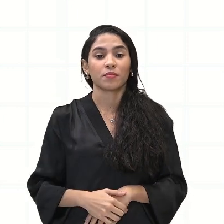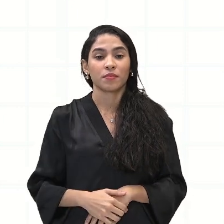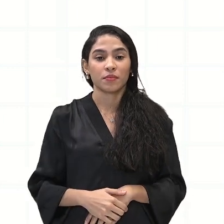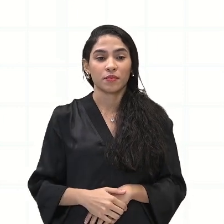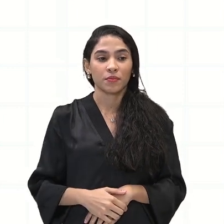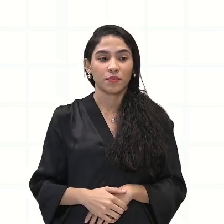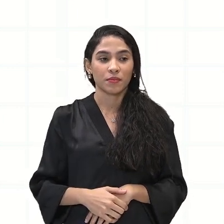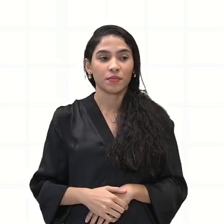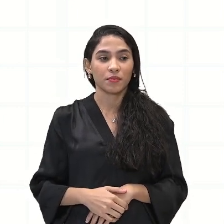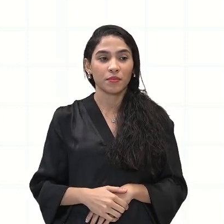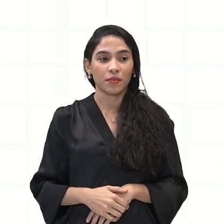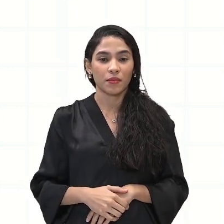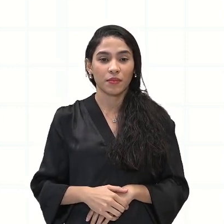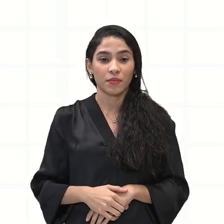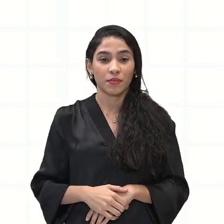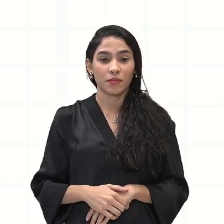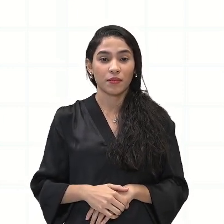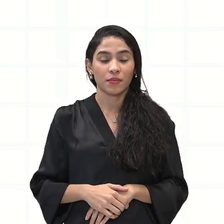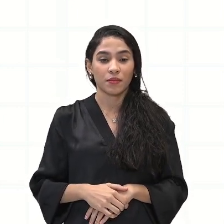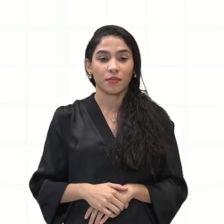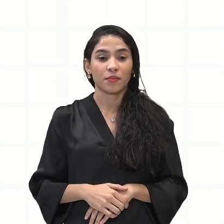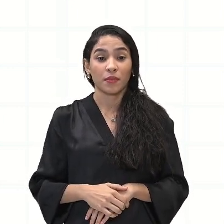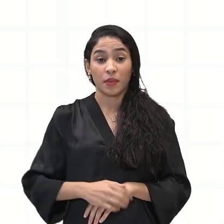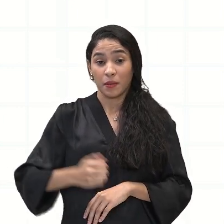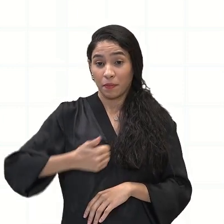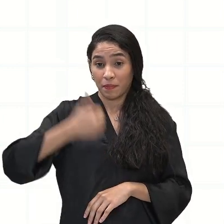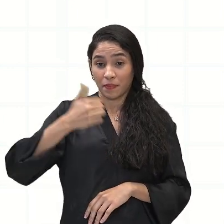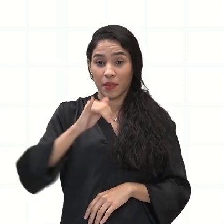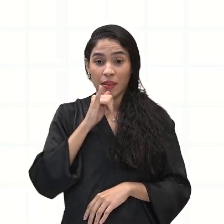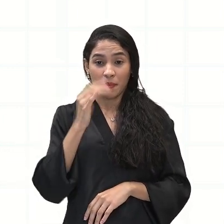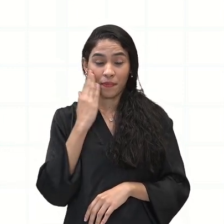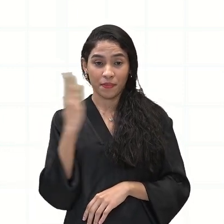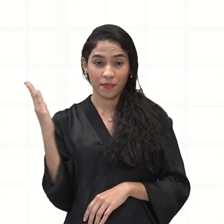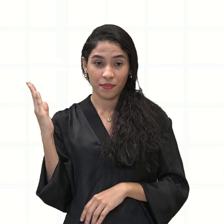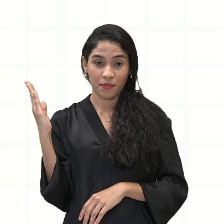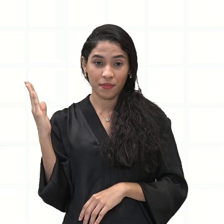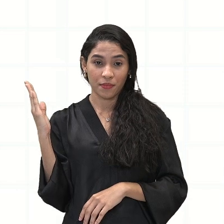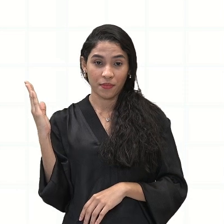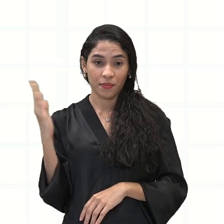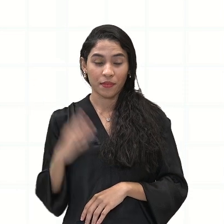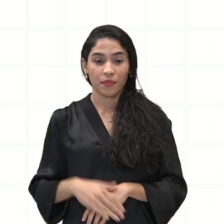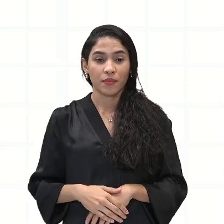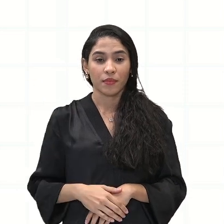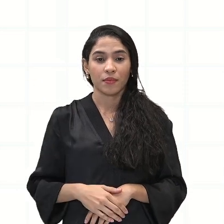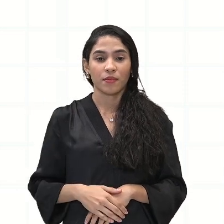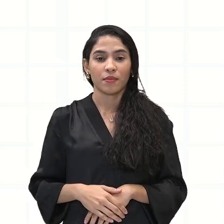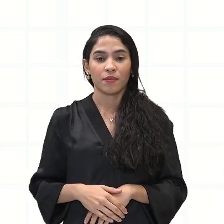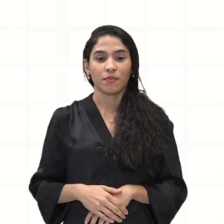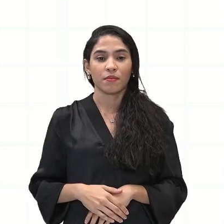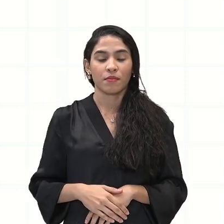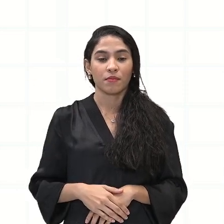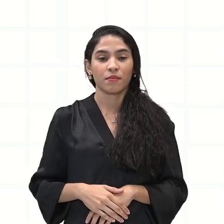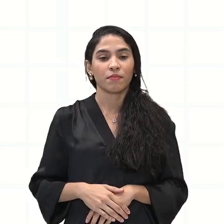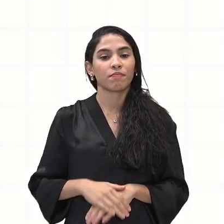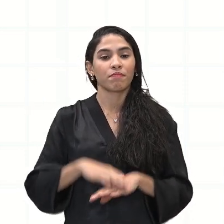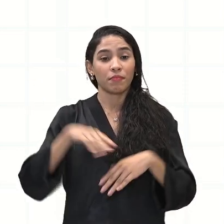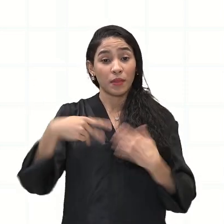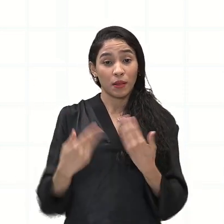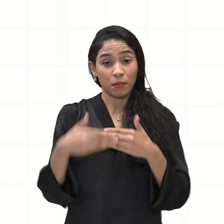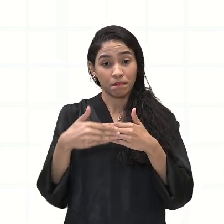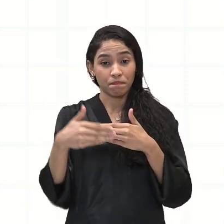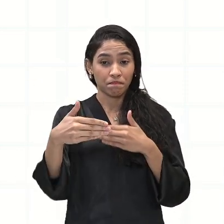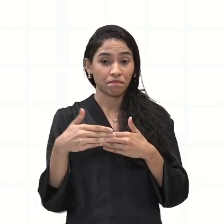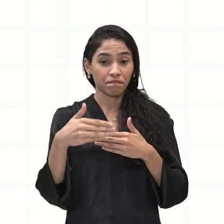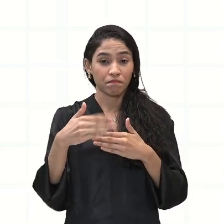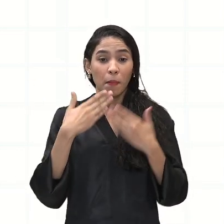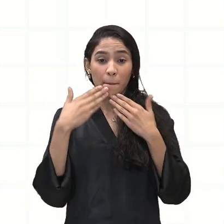né? A primeira aí, letra A. Partir dessa para melhor. Ou